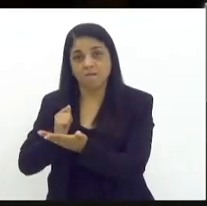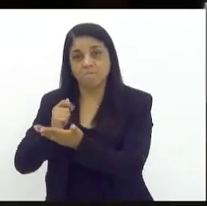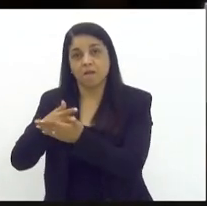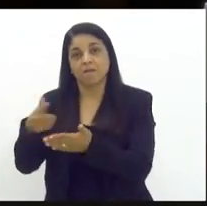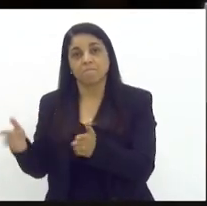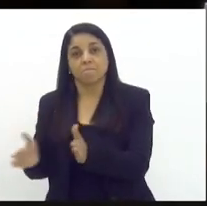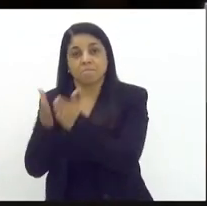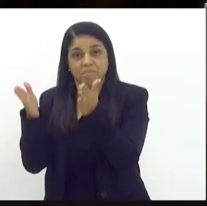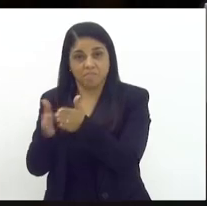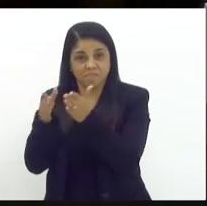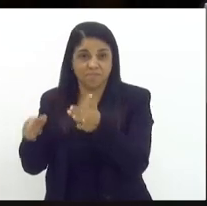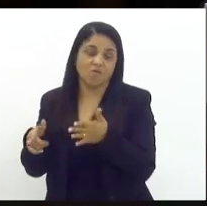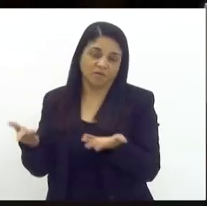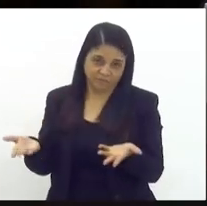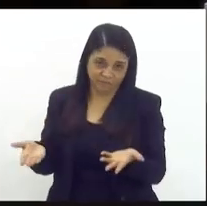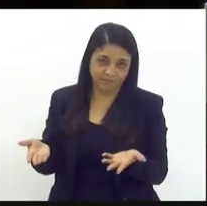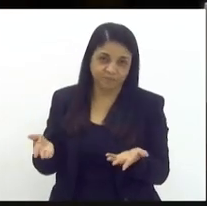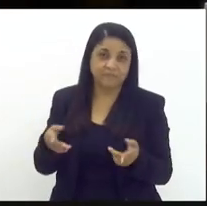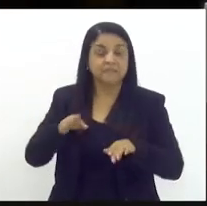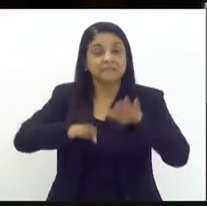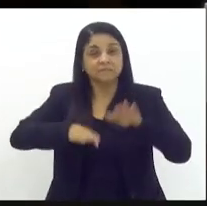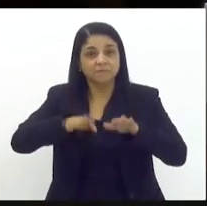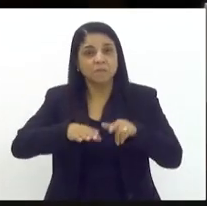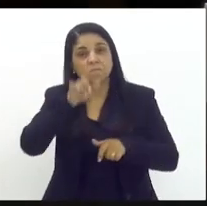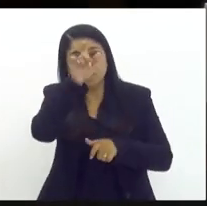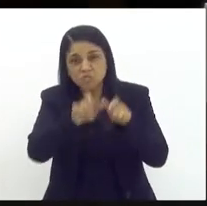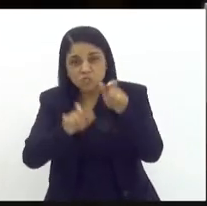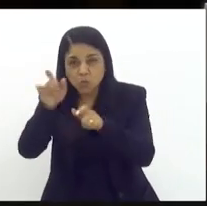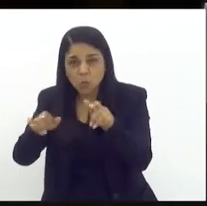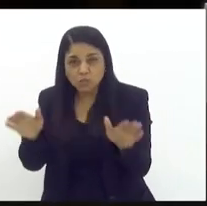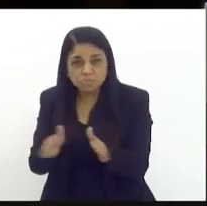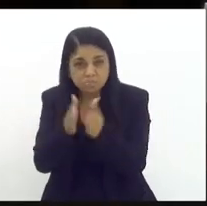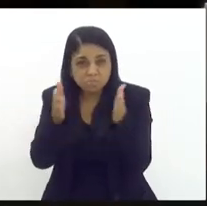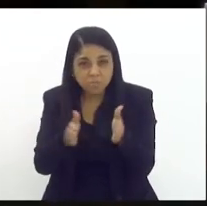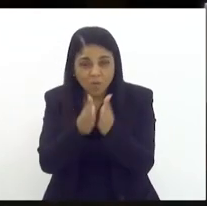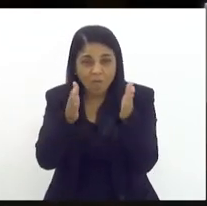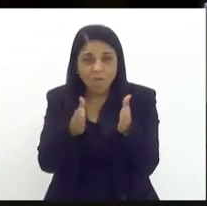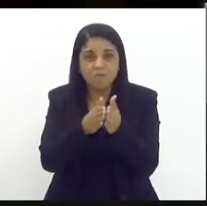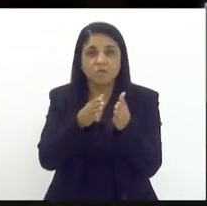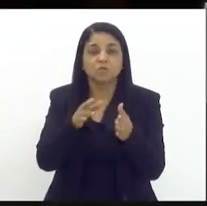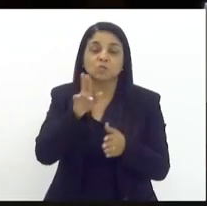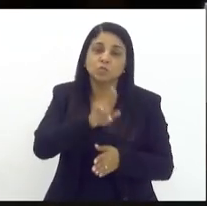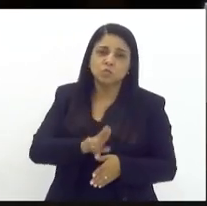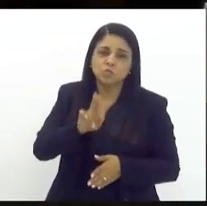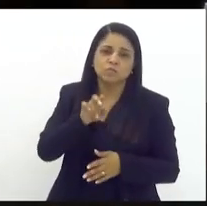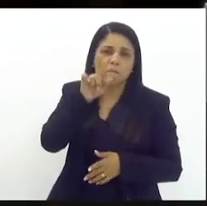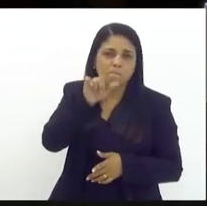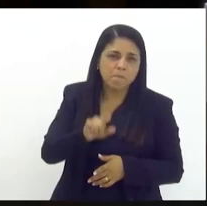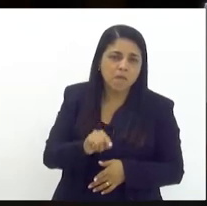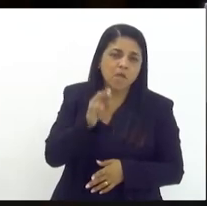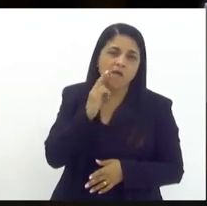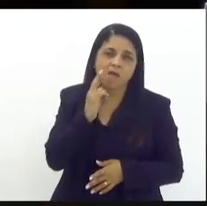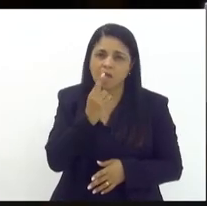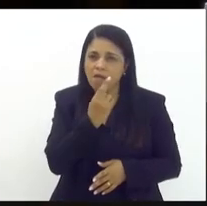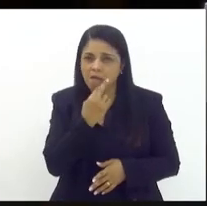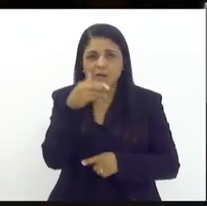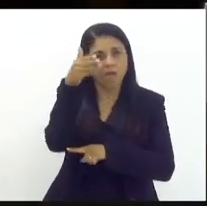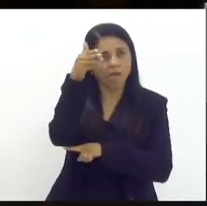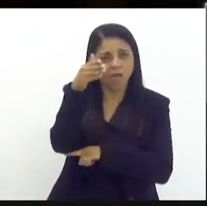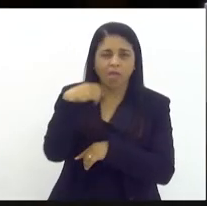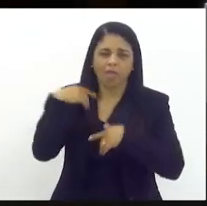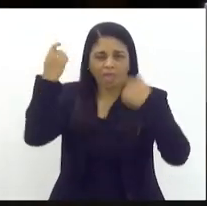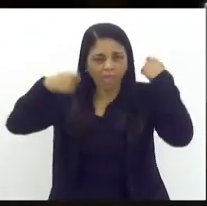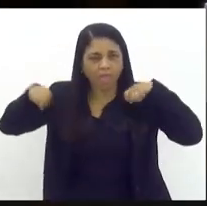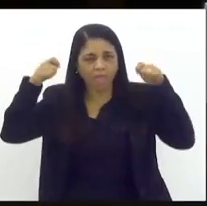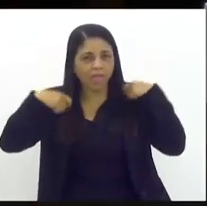áreas e também pessoas de mais baixa renda vão menos usar restaurantes cabeleireiro